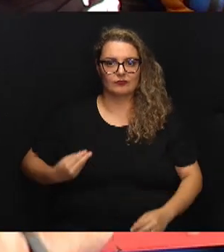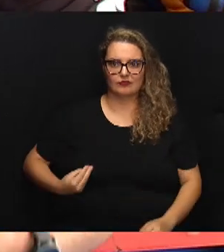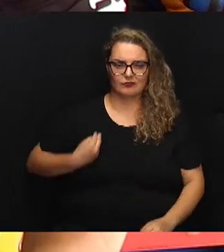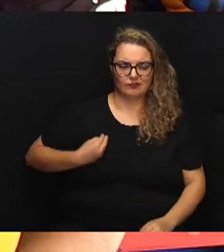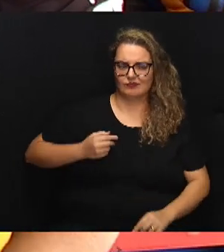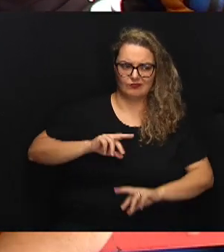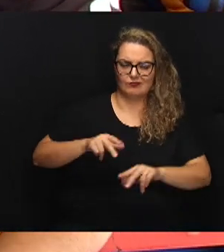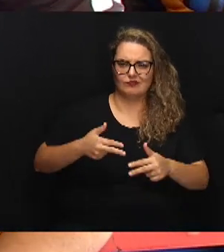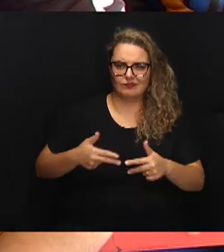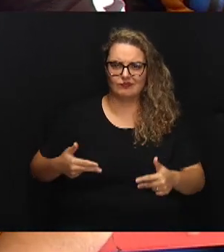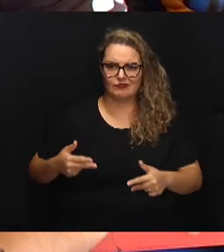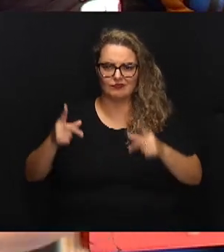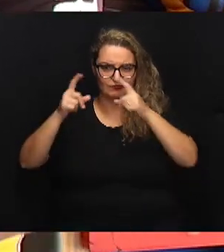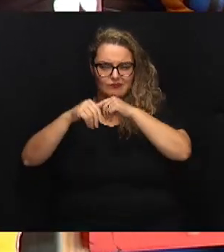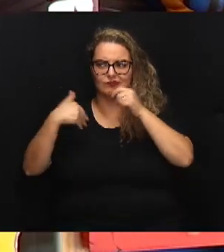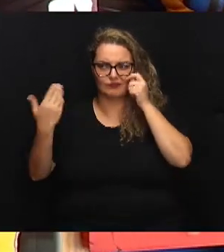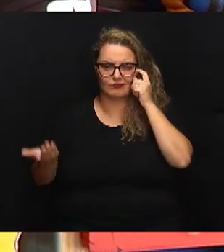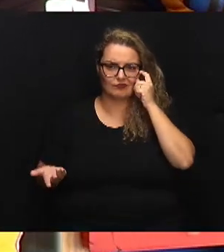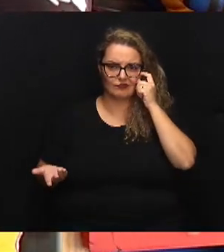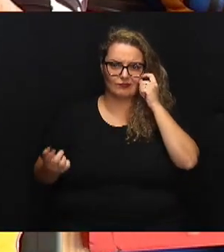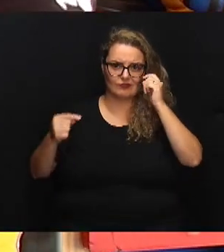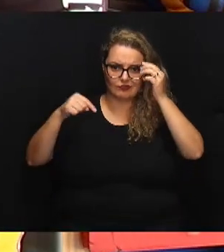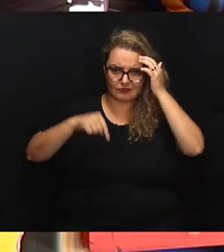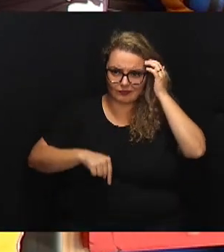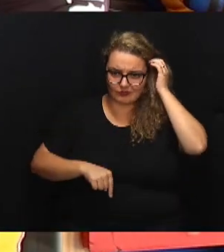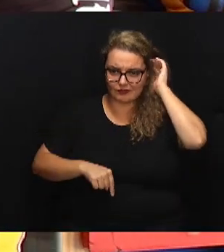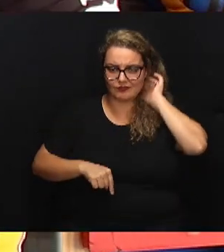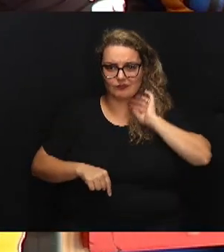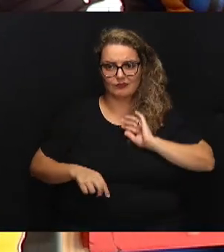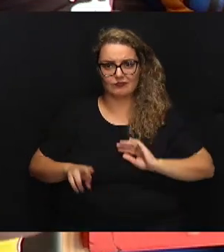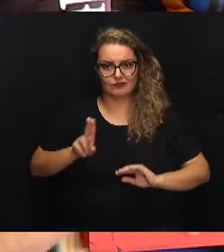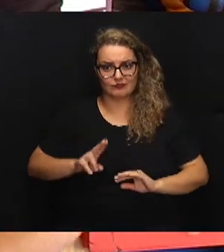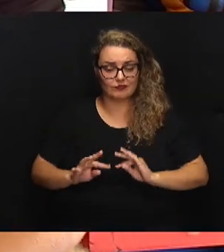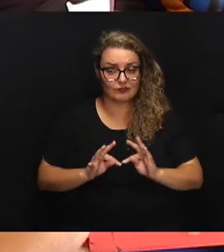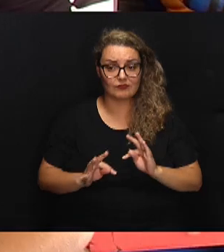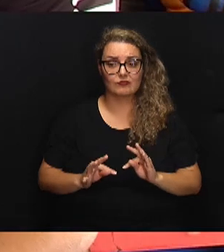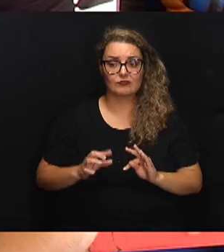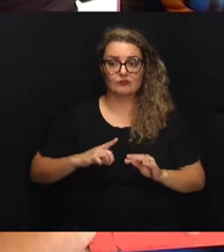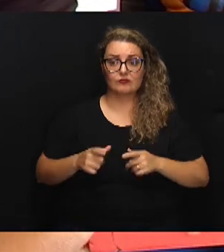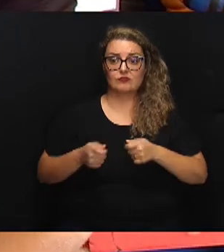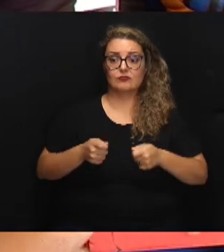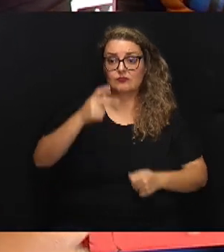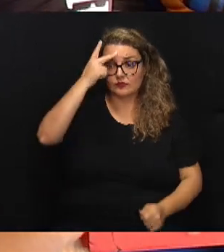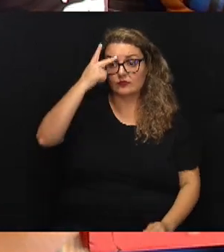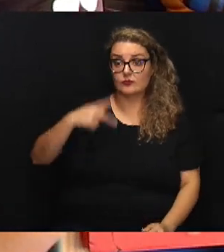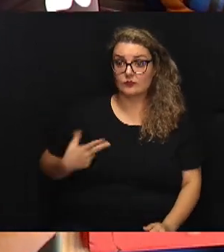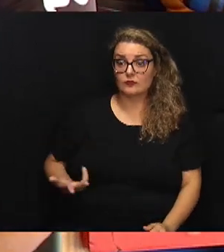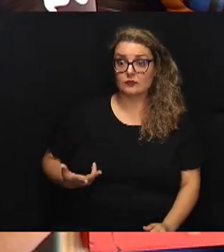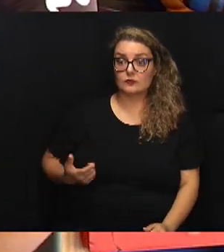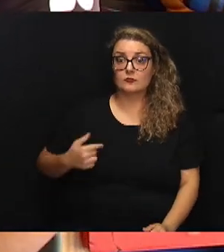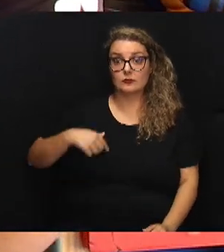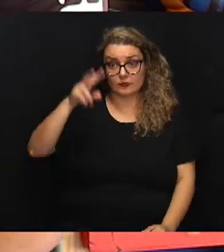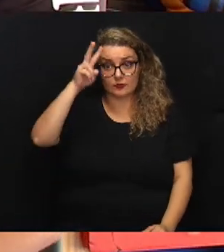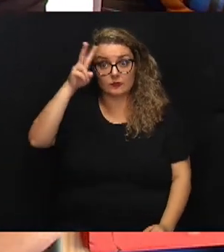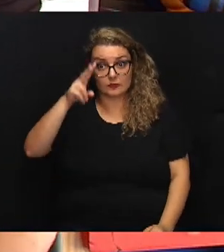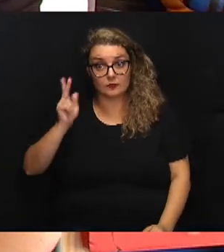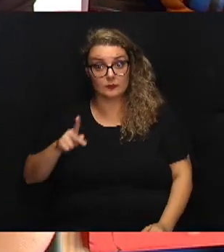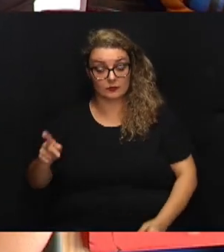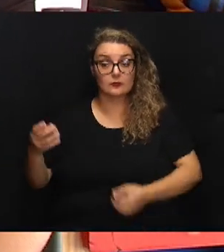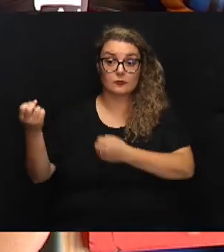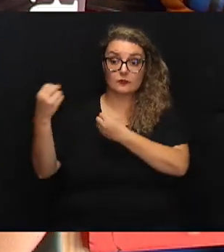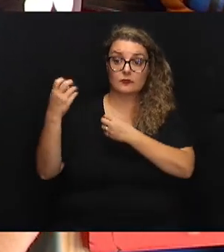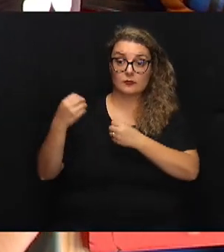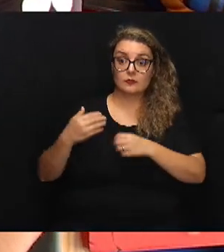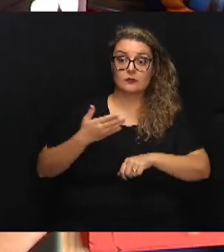coisa difícil lá fora, que aqui é só eu usar a técnica, ter esse autocontrole, vou lembrar daquilo que o professor me ensinou